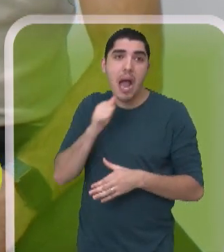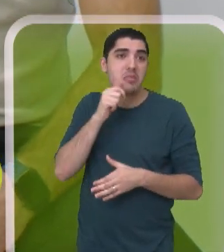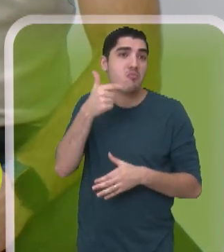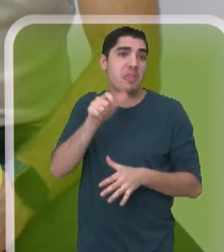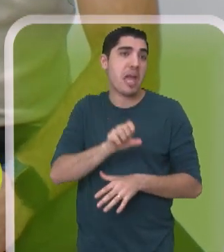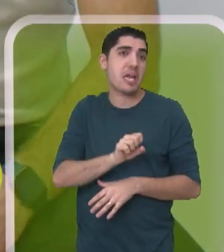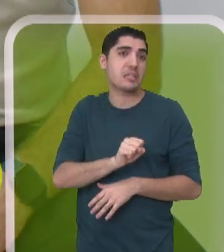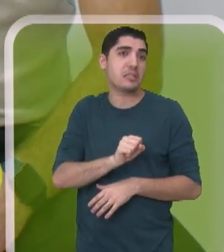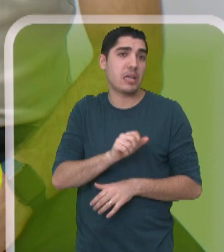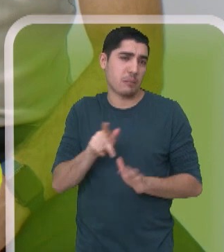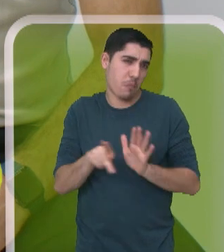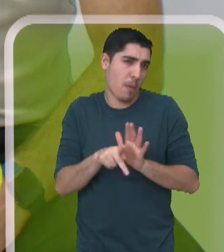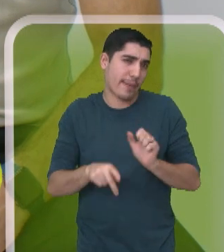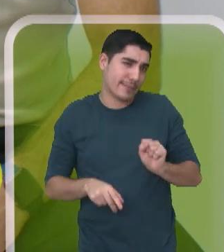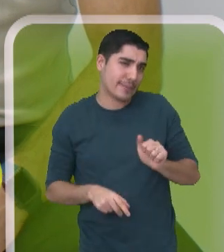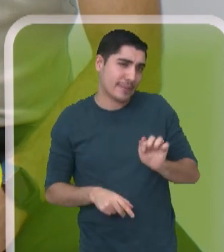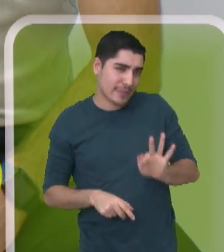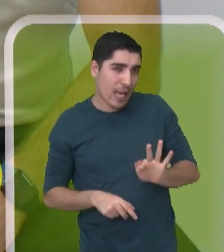vezes, ou a organização